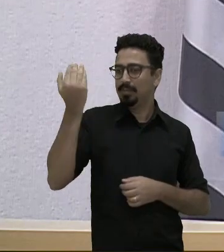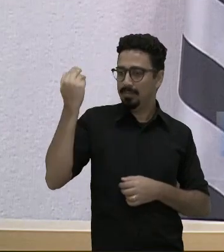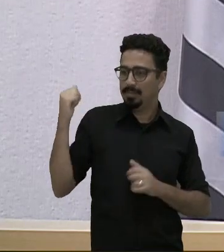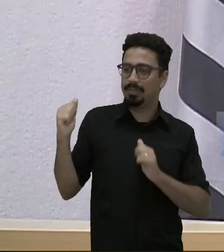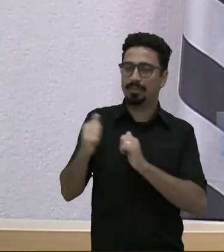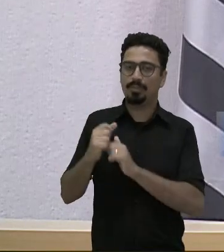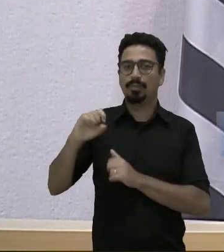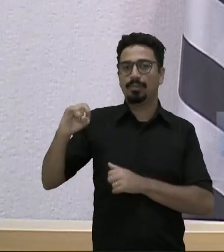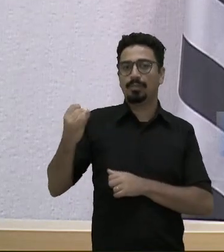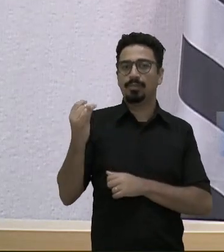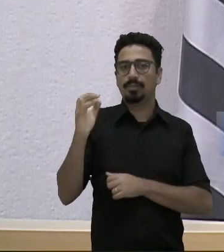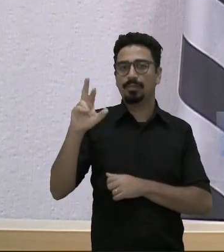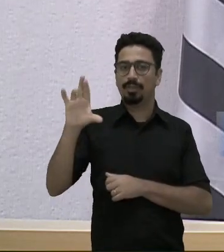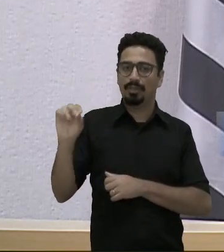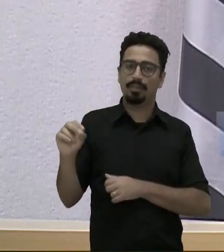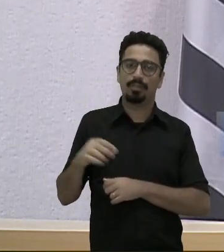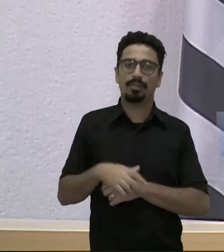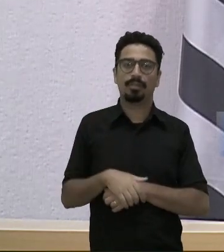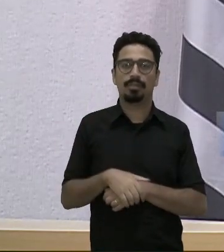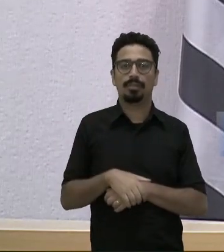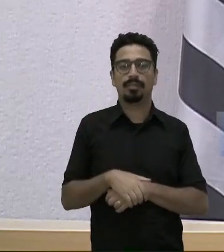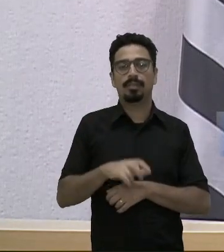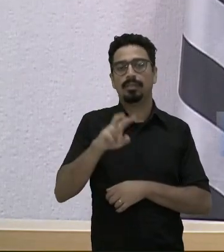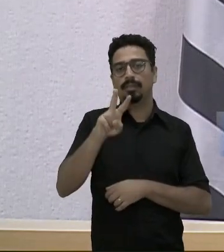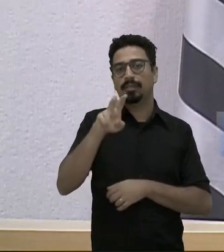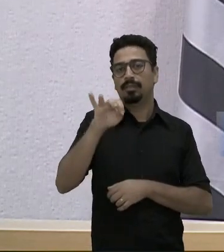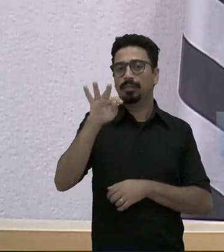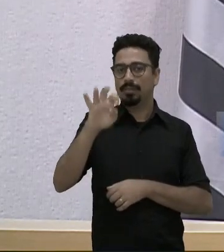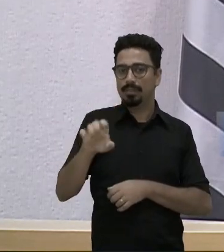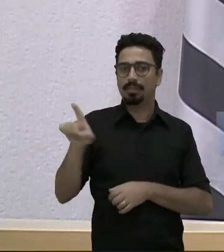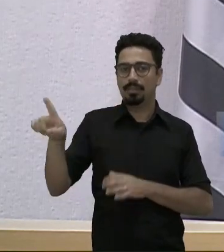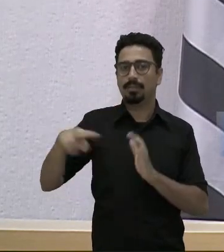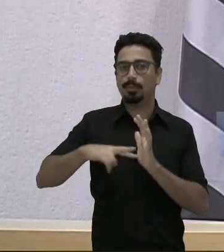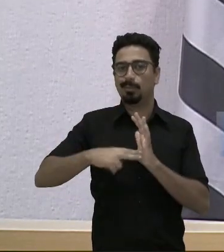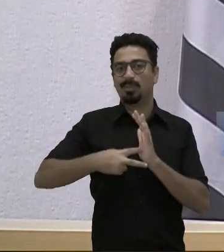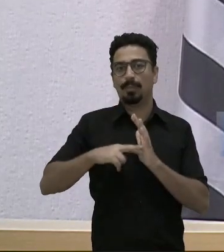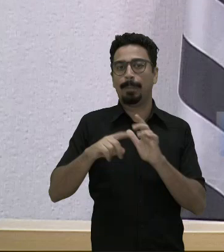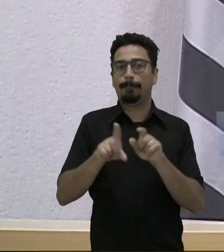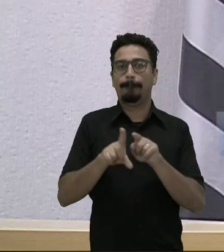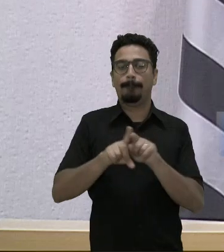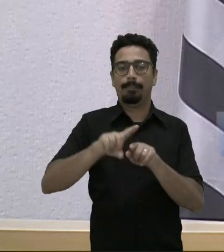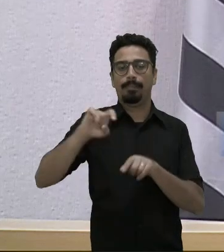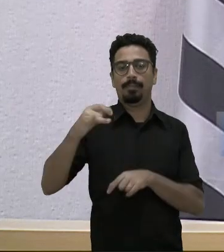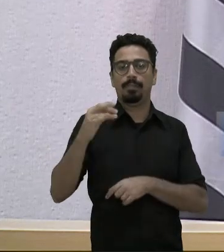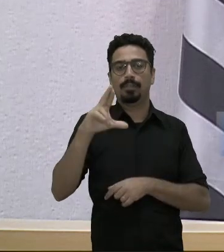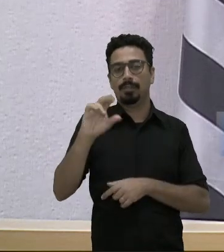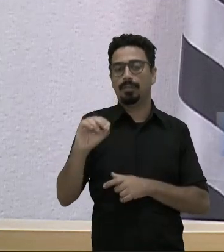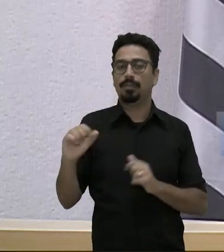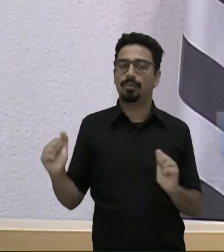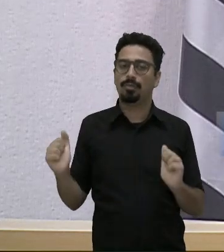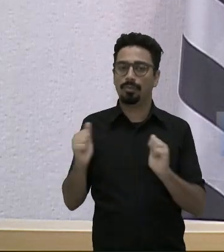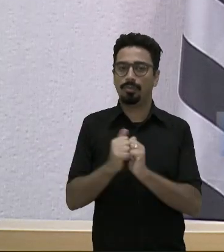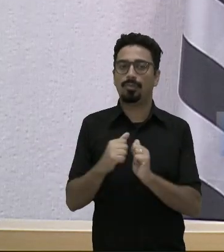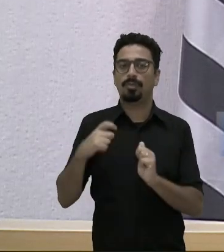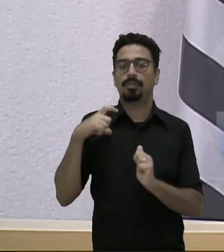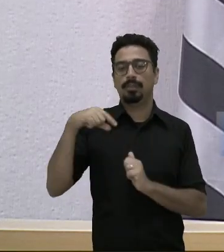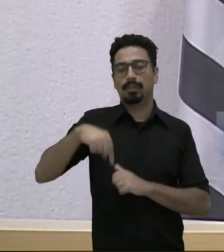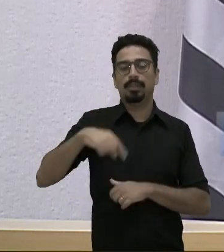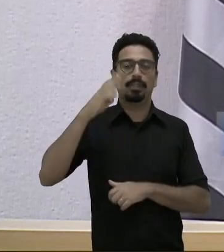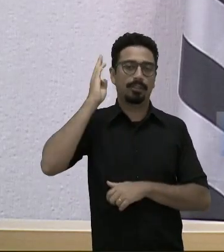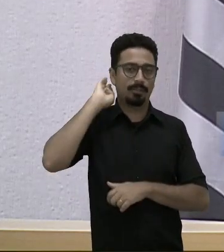Jairo à frente, o Jairo no Vicente, à frente do sindicato, acho que o Jairo também estava junto, foi realizada em Taubaté a